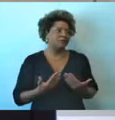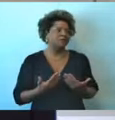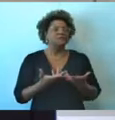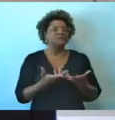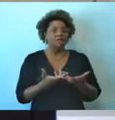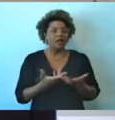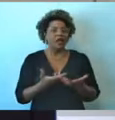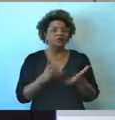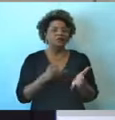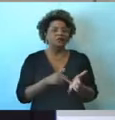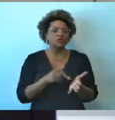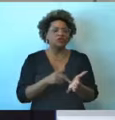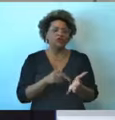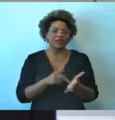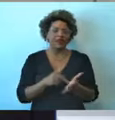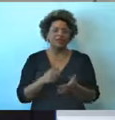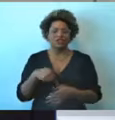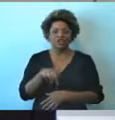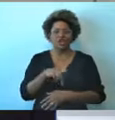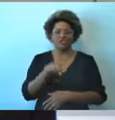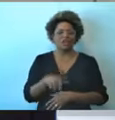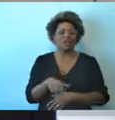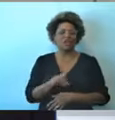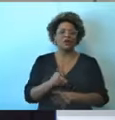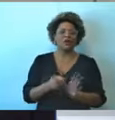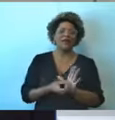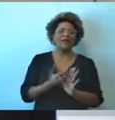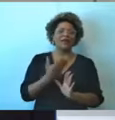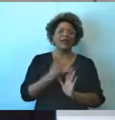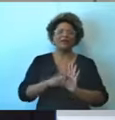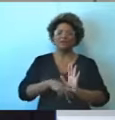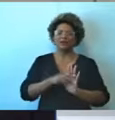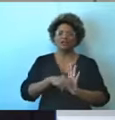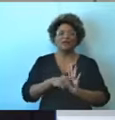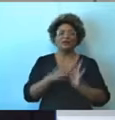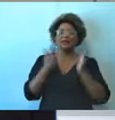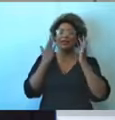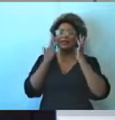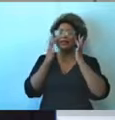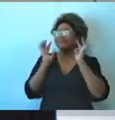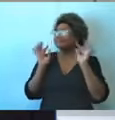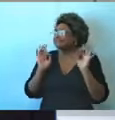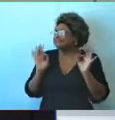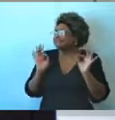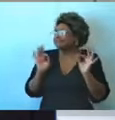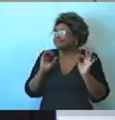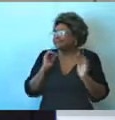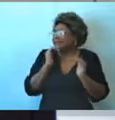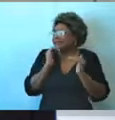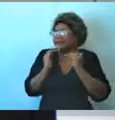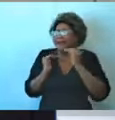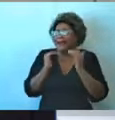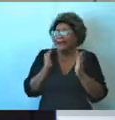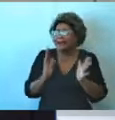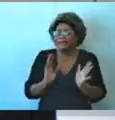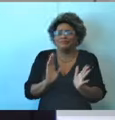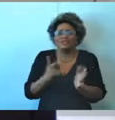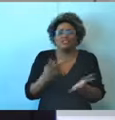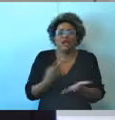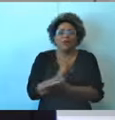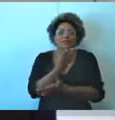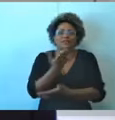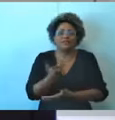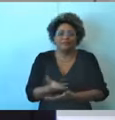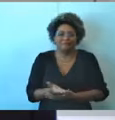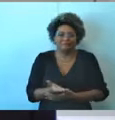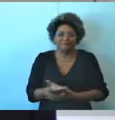ficasse gestando projetos que ninguém entende o projeto e, de repente, já está pintando a rua. Porque, às vezes, é ao apresentar